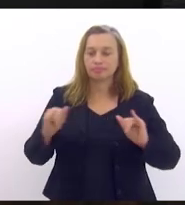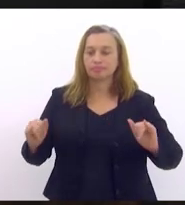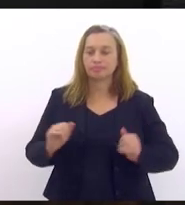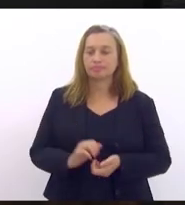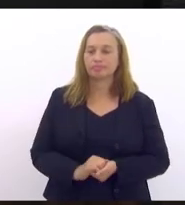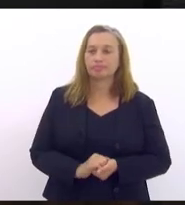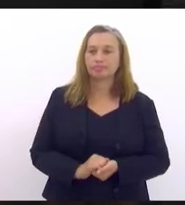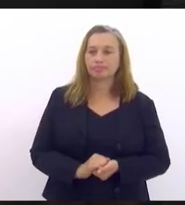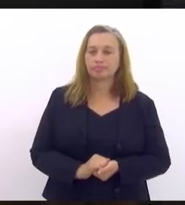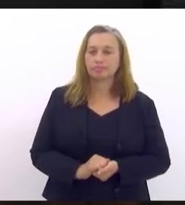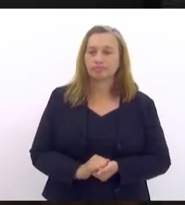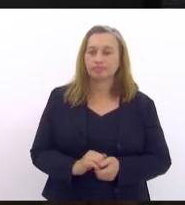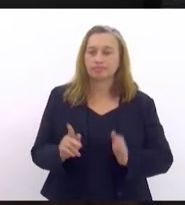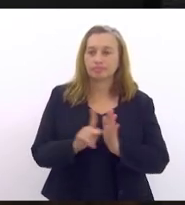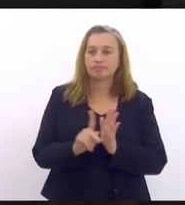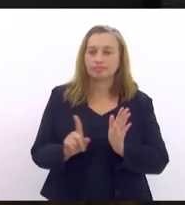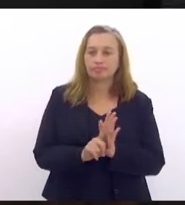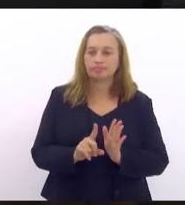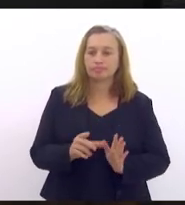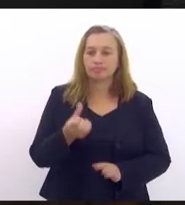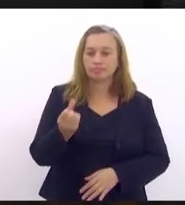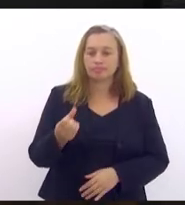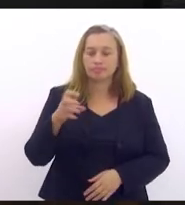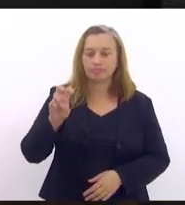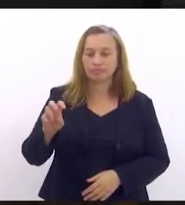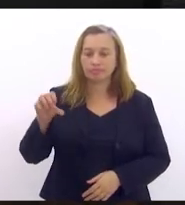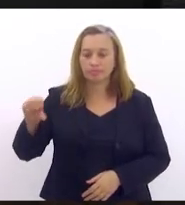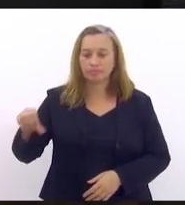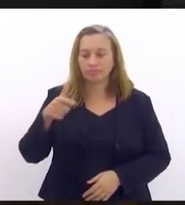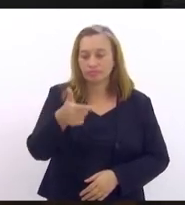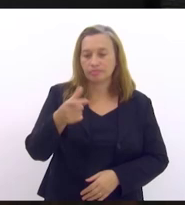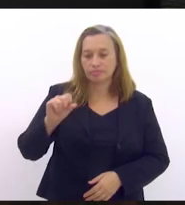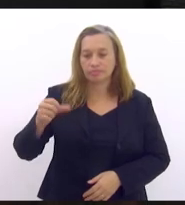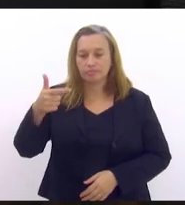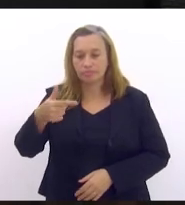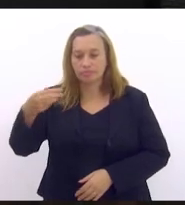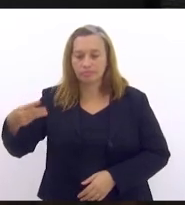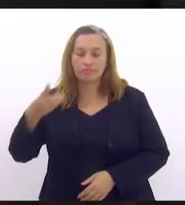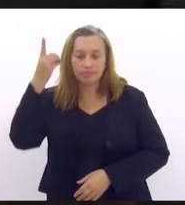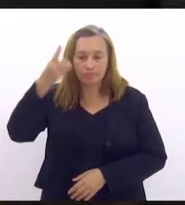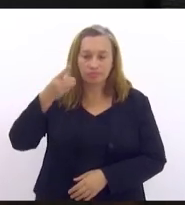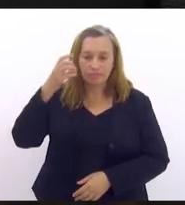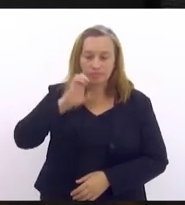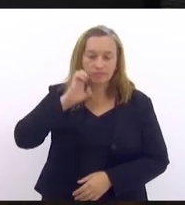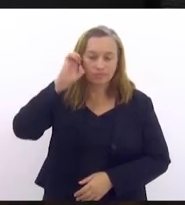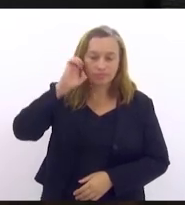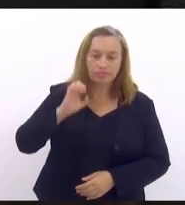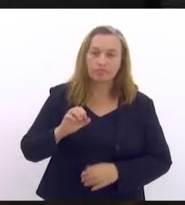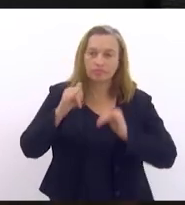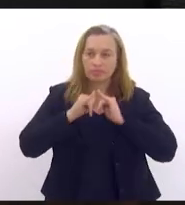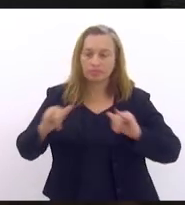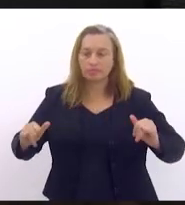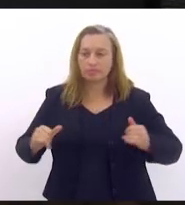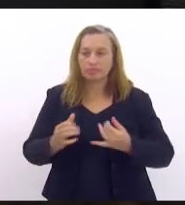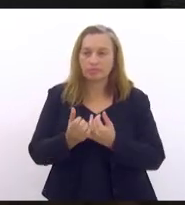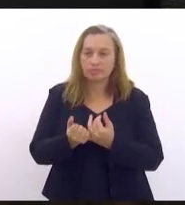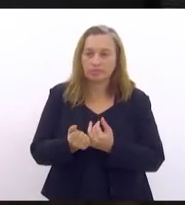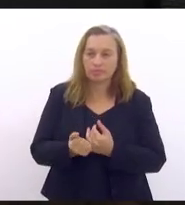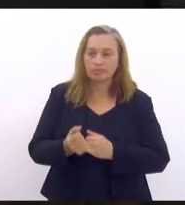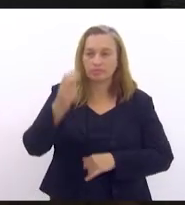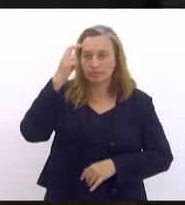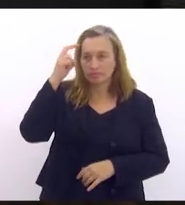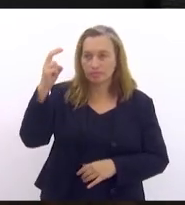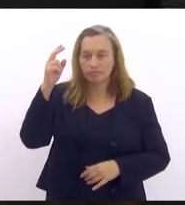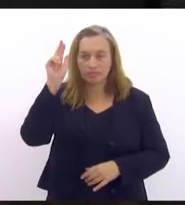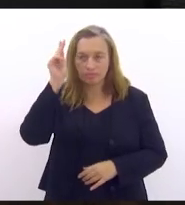Anuncio projeto de lei número 659/2023, de autoria da deputada Érica Takimoto, que declara patrimônio histórico, cultural